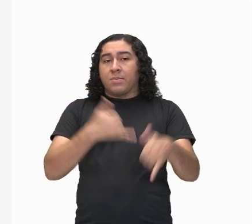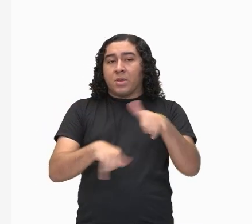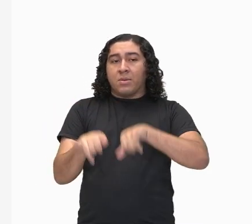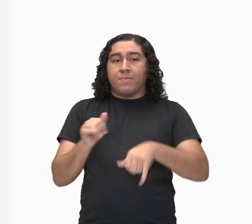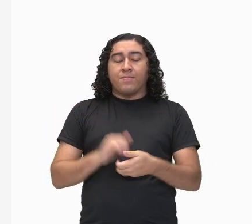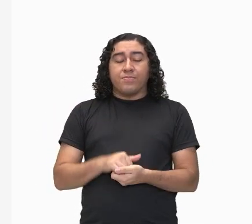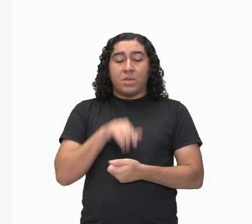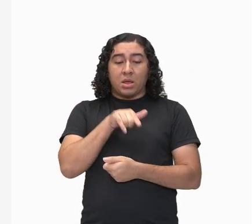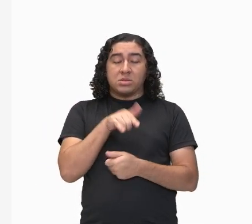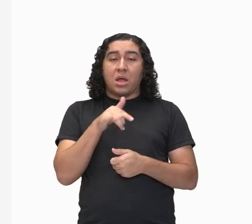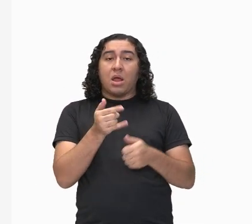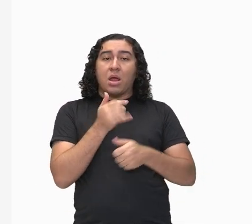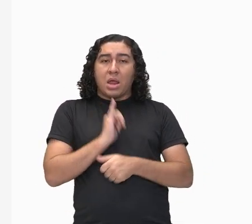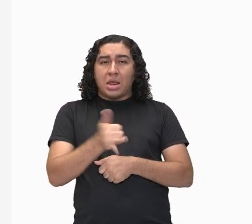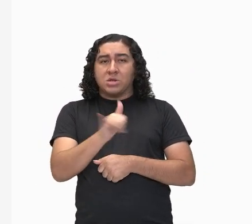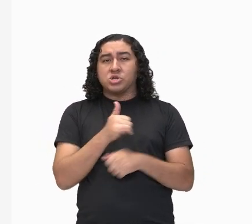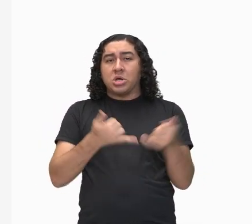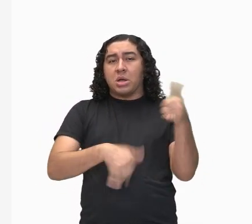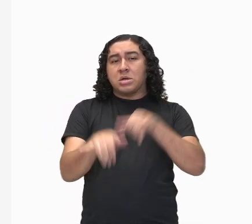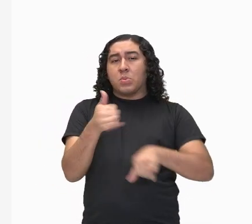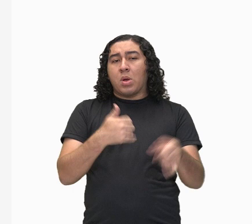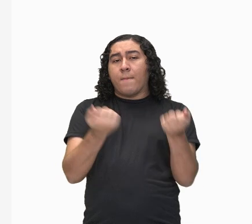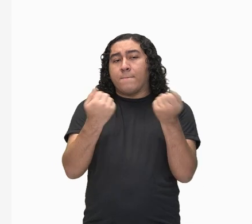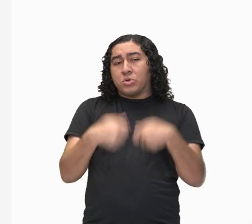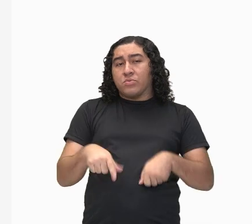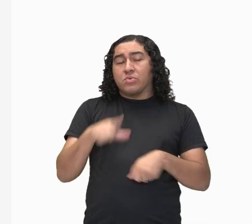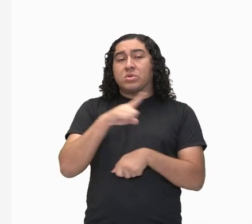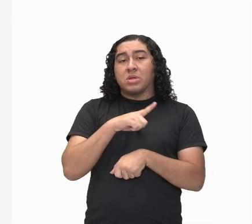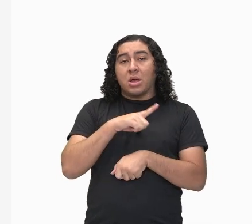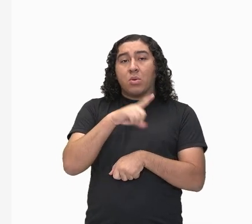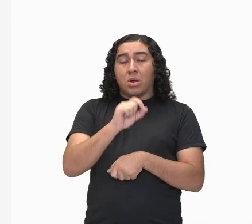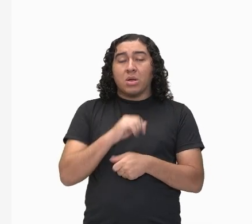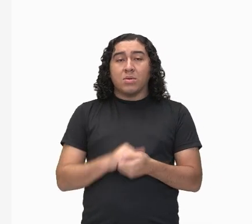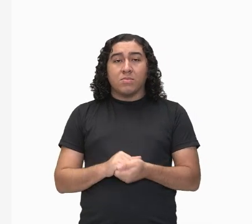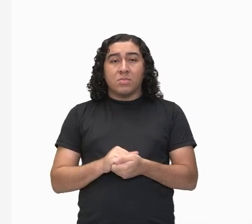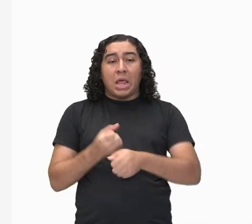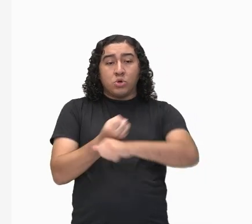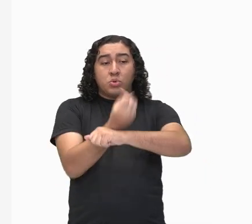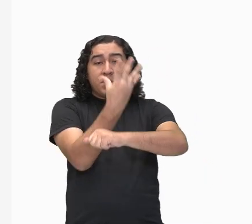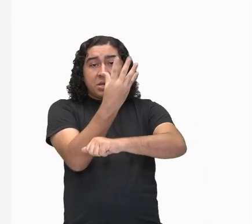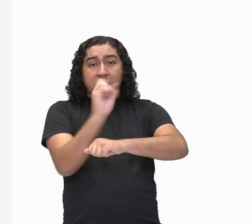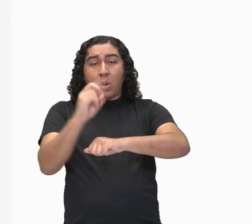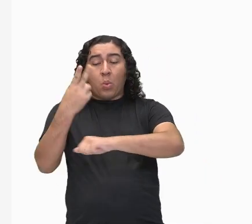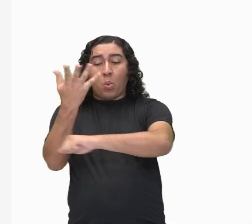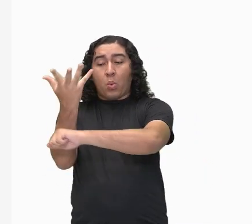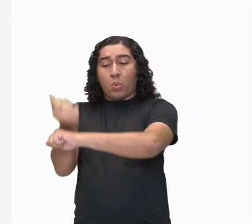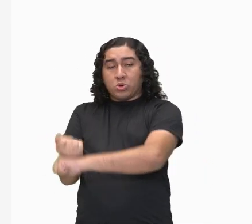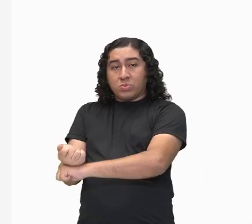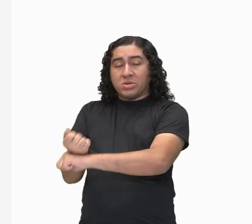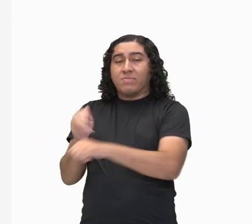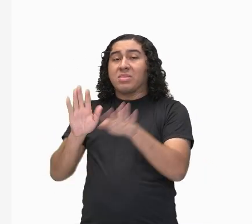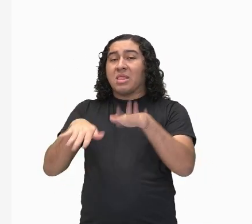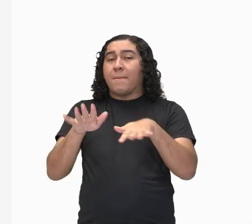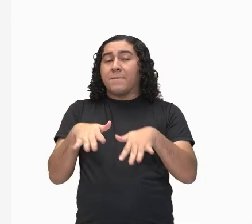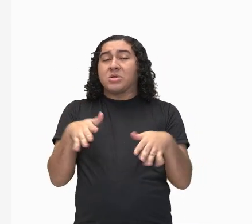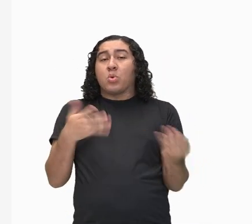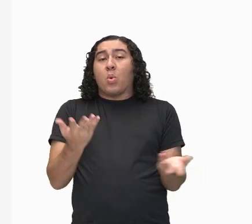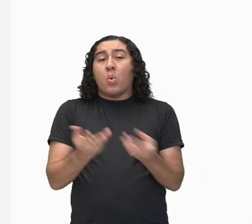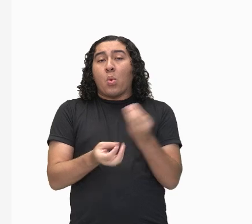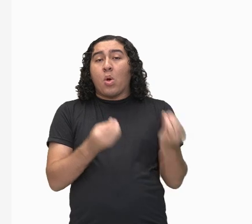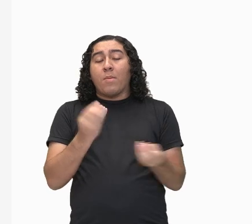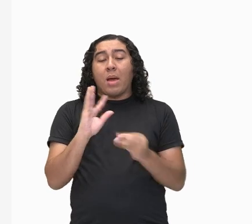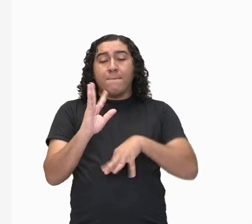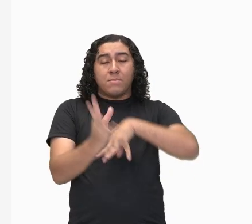Esta energia ela pode ser consumida ou liberada, de acordo com a reação química. Quando a gente fala de